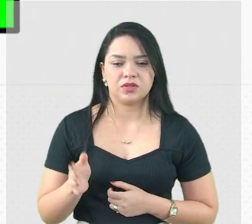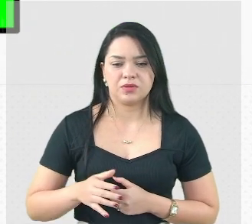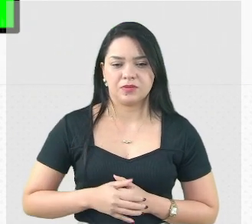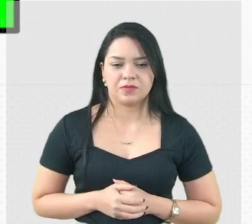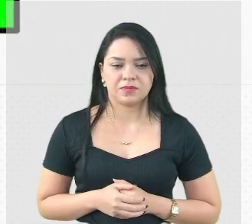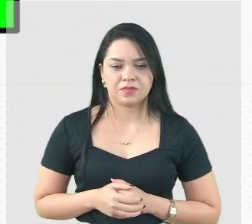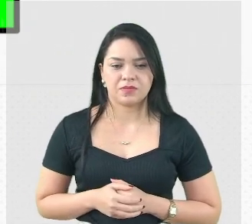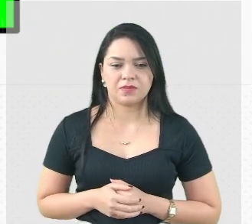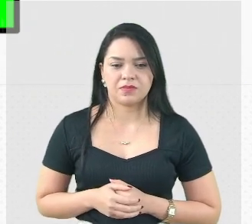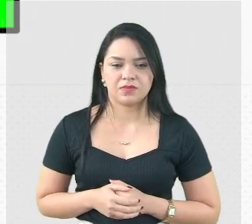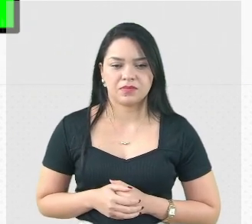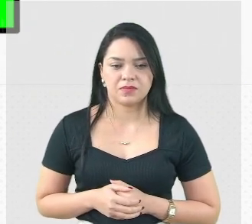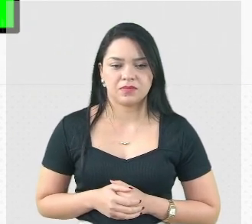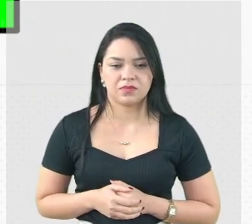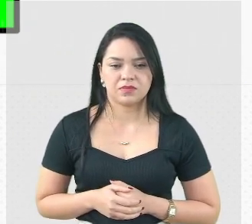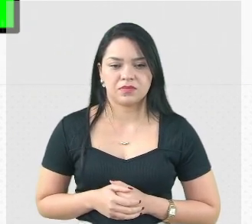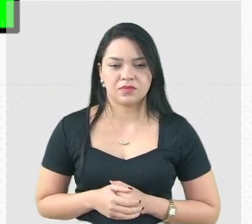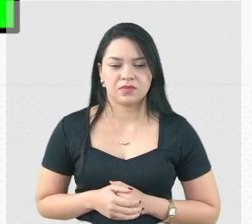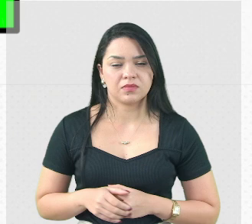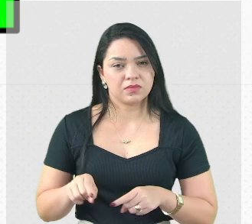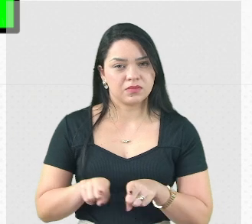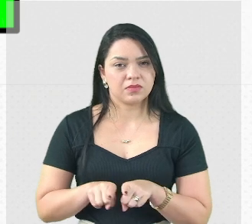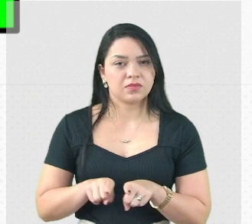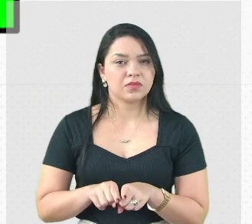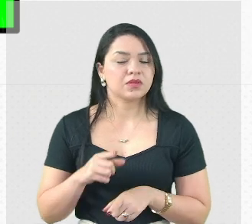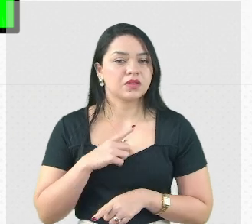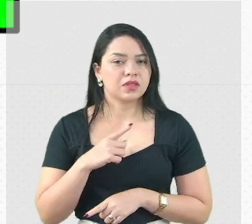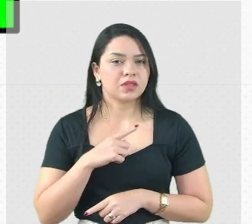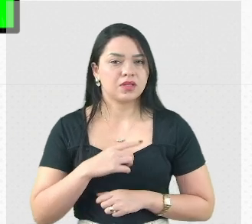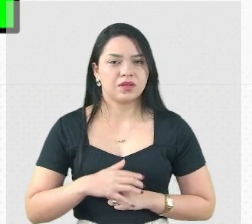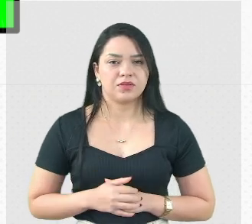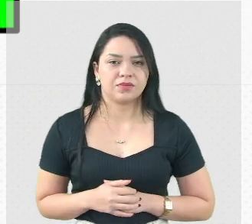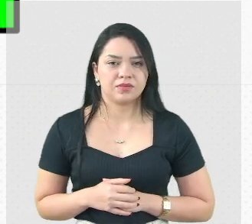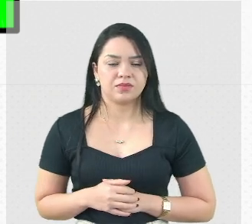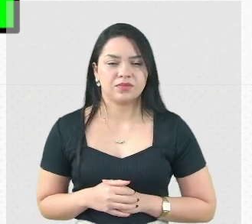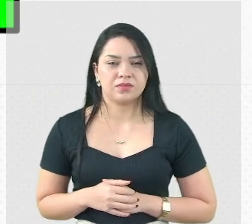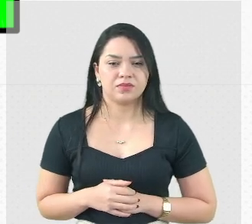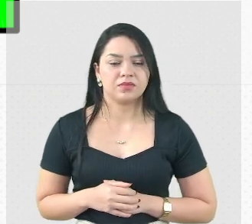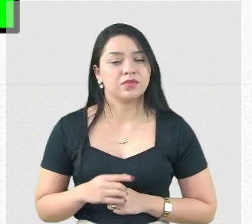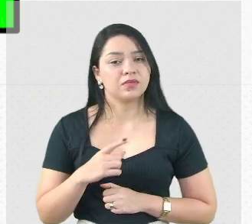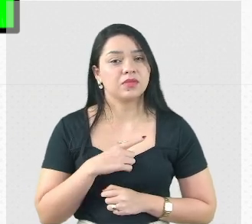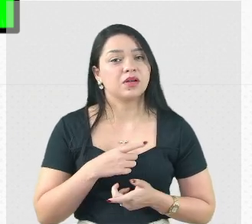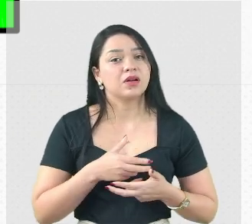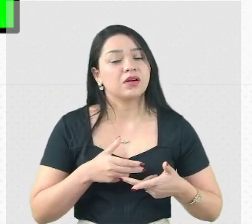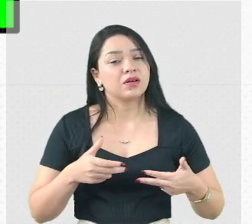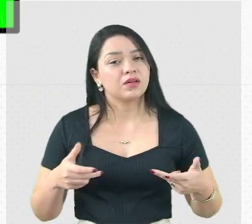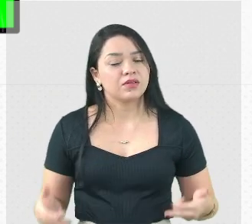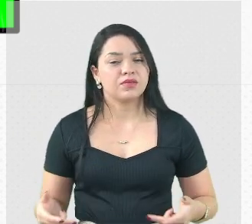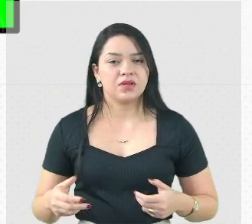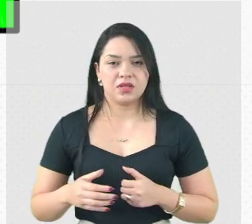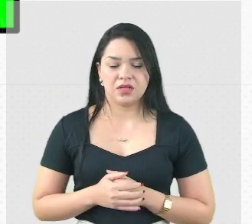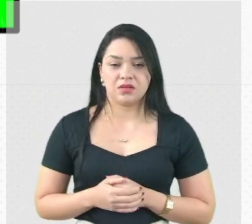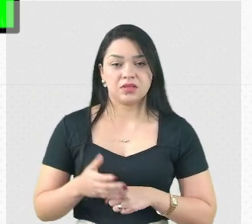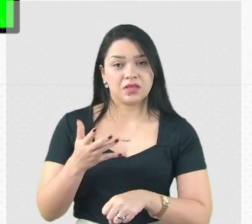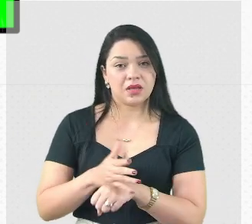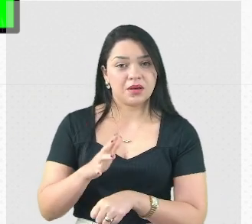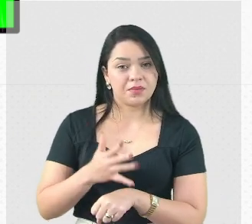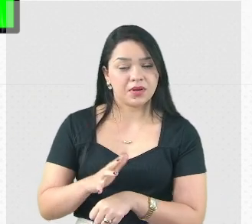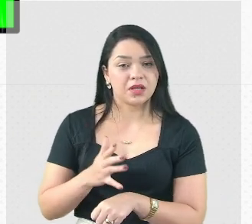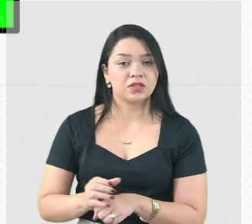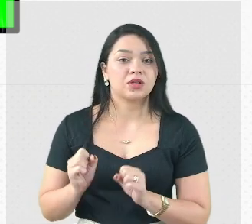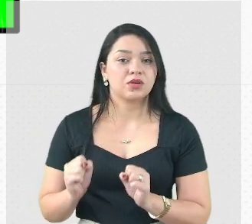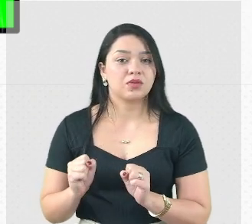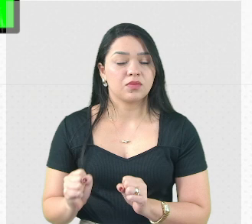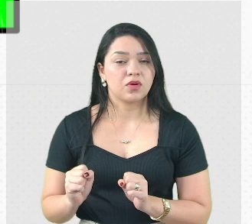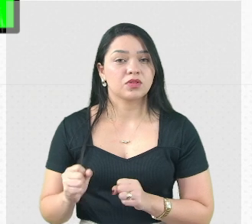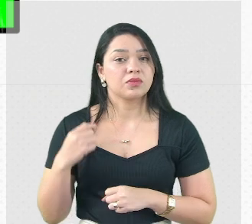apurados. Os benefícios da ginástica de condicionamento. Existem vários benefícios que a prática de exercício ela pode